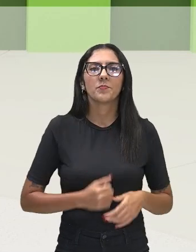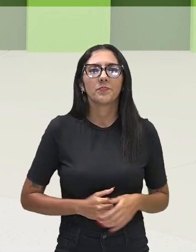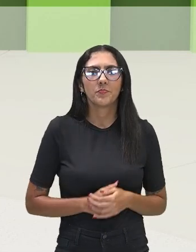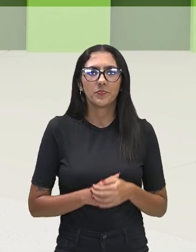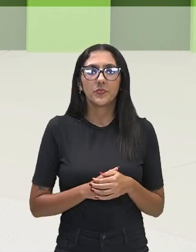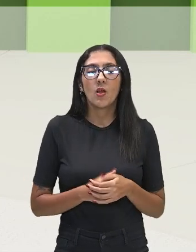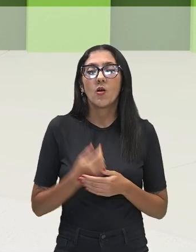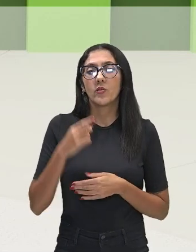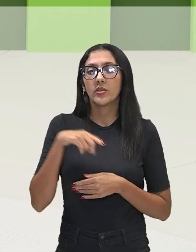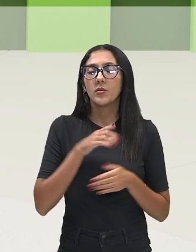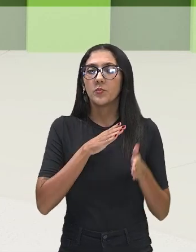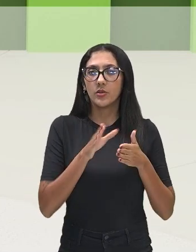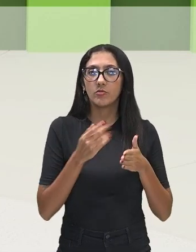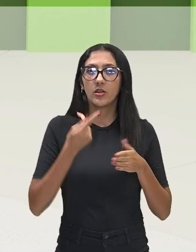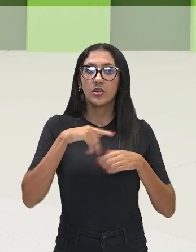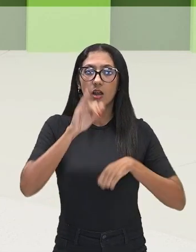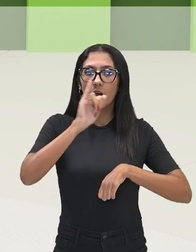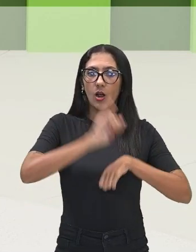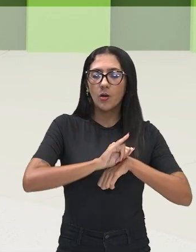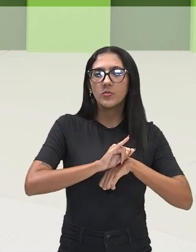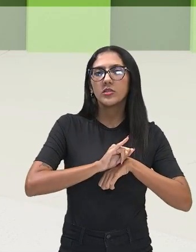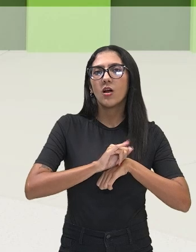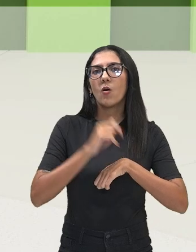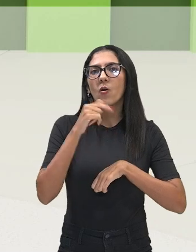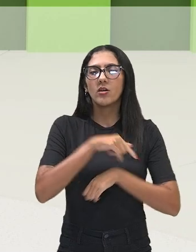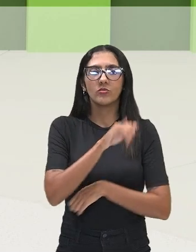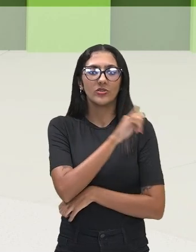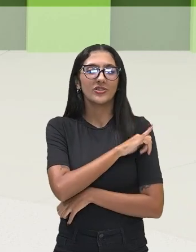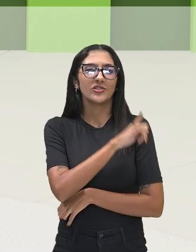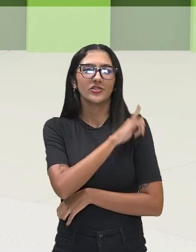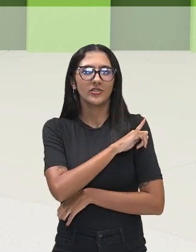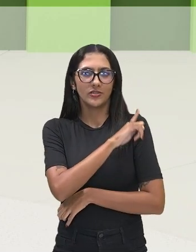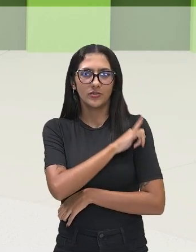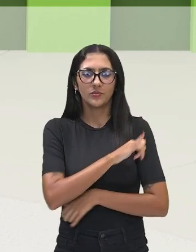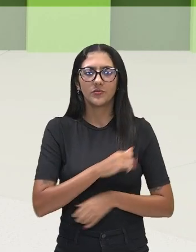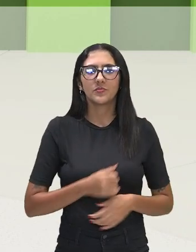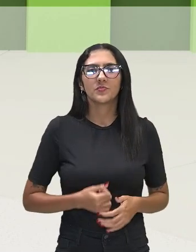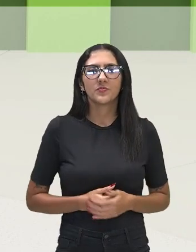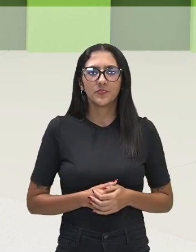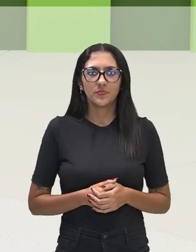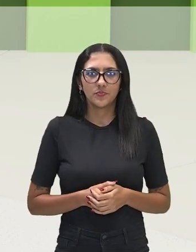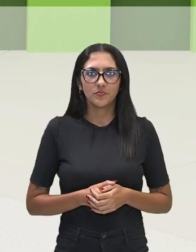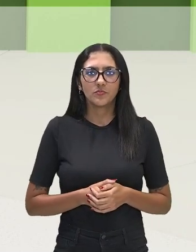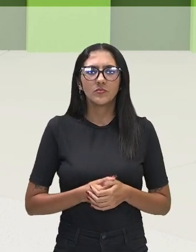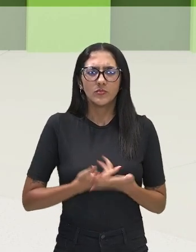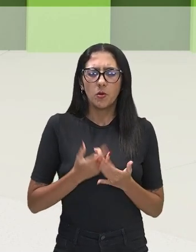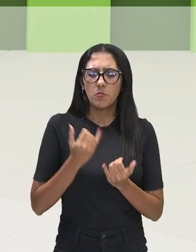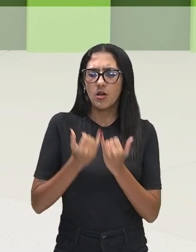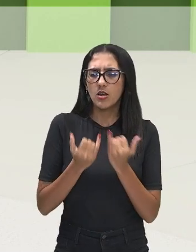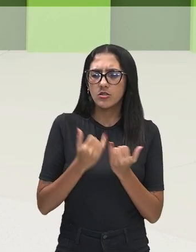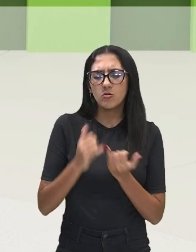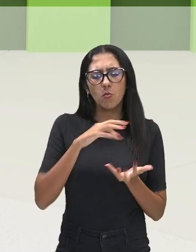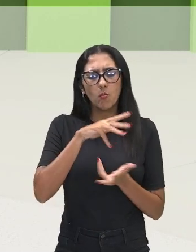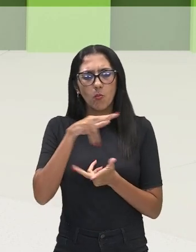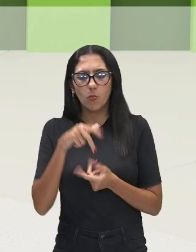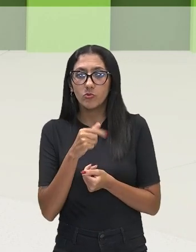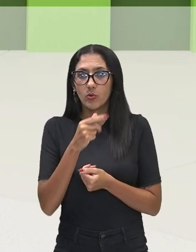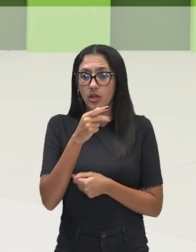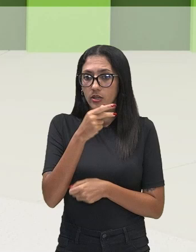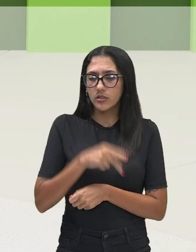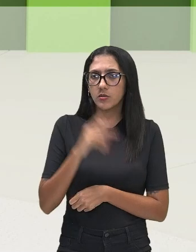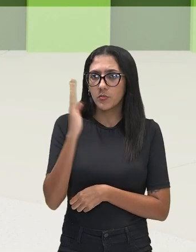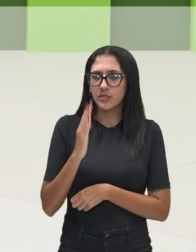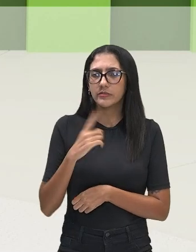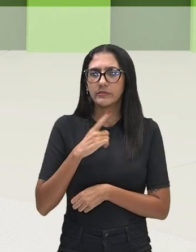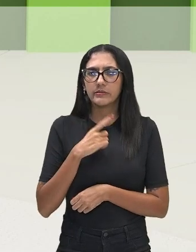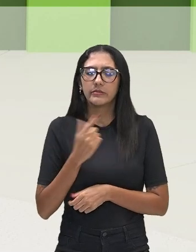a nossa capital era o Rio de Janeiro. Bom, o Brasil como um todo, assim como o mundo, estava passando por uma crise,